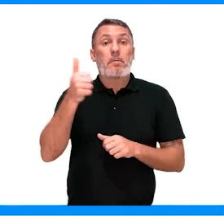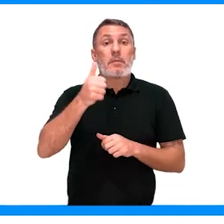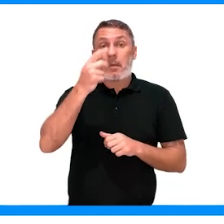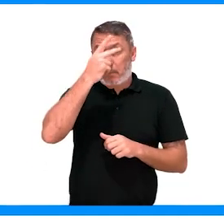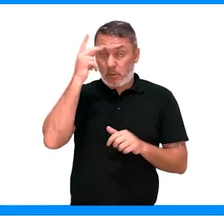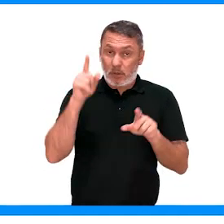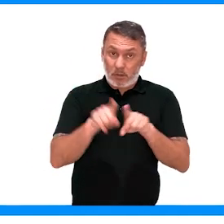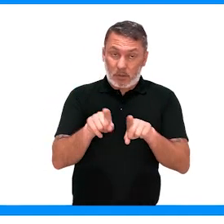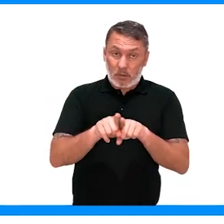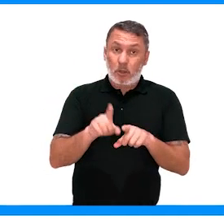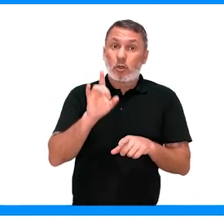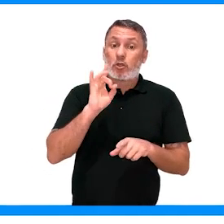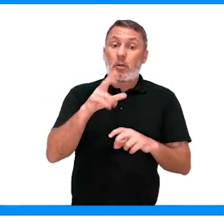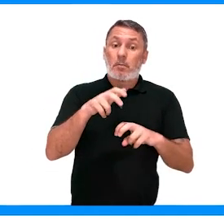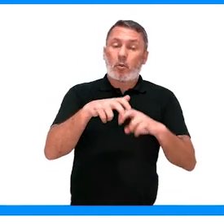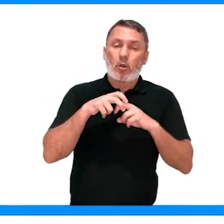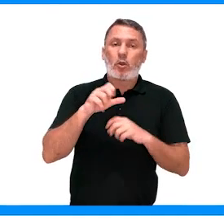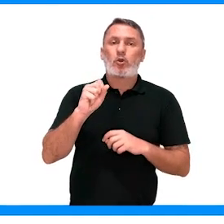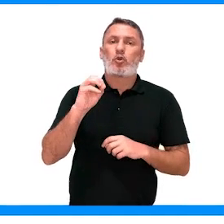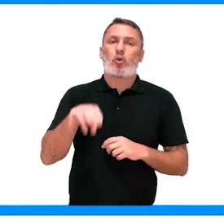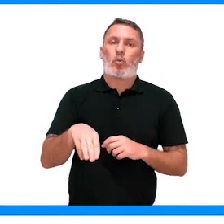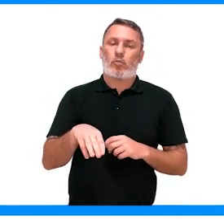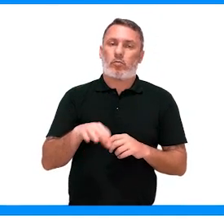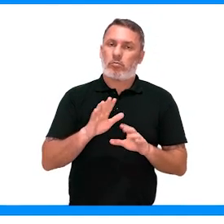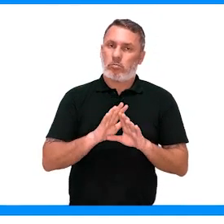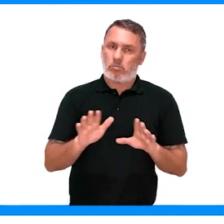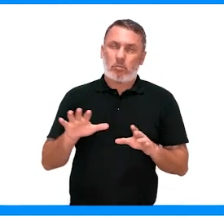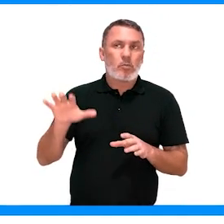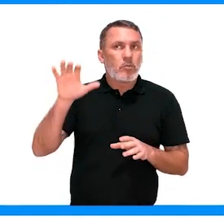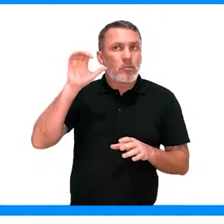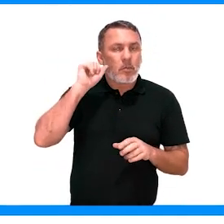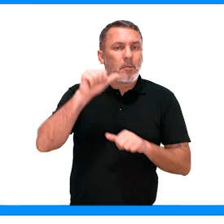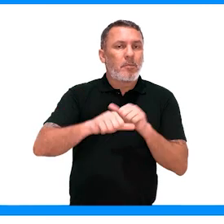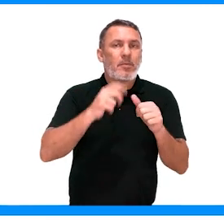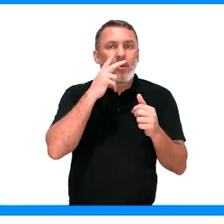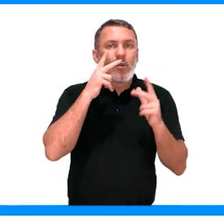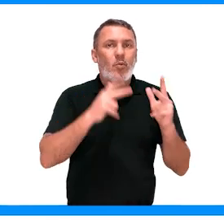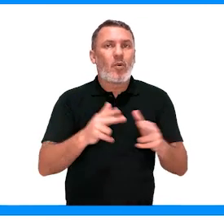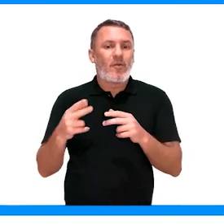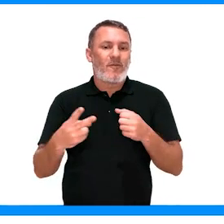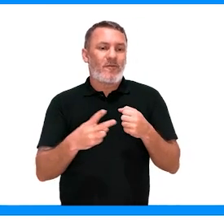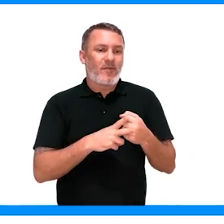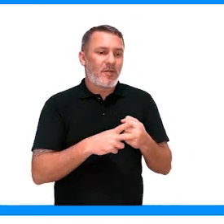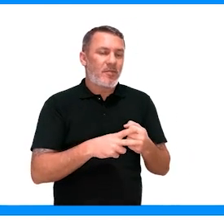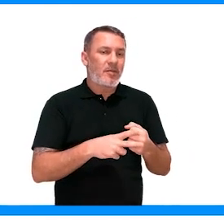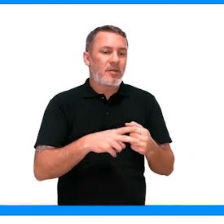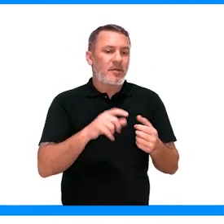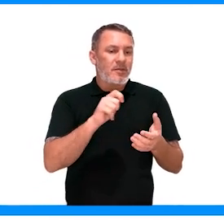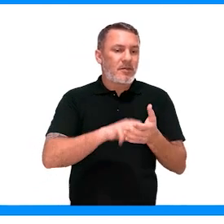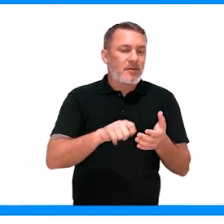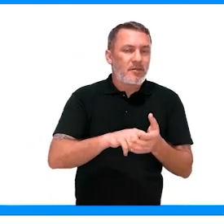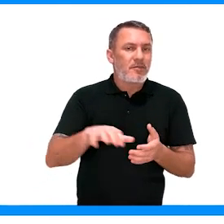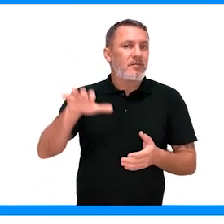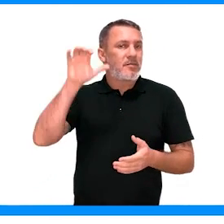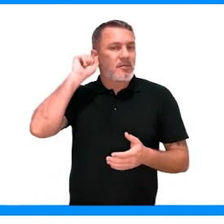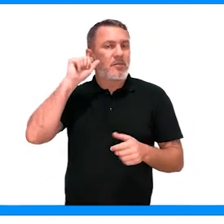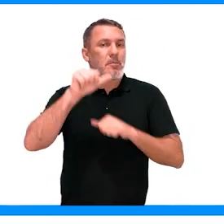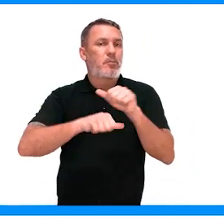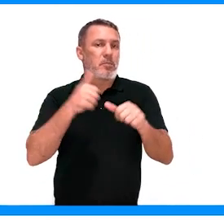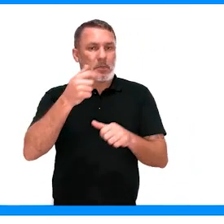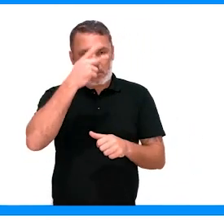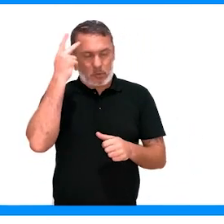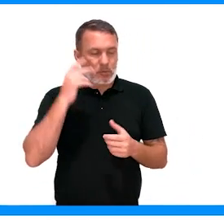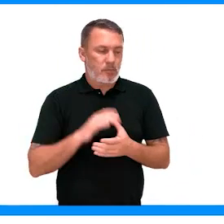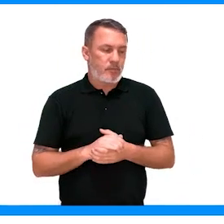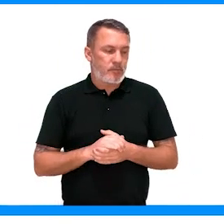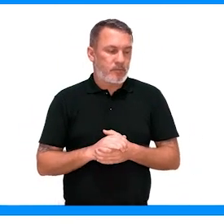alteração na primeira pessoa também por causa da sonoridade. Então, para o sonzinho ficar igual, esses verbinhos sofrem essa alteração